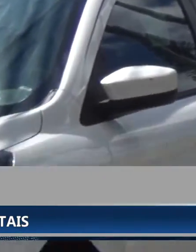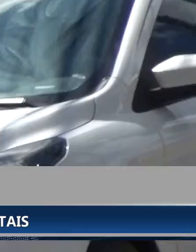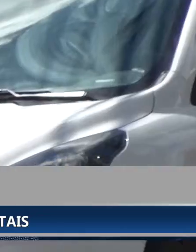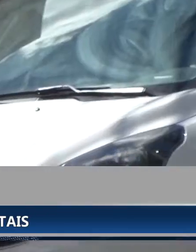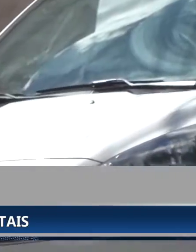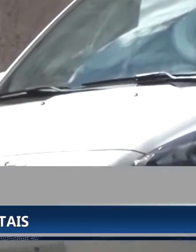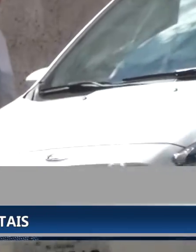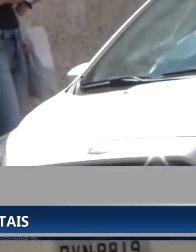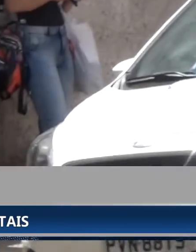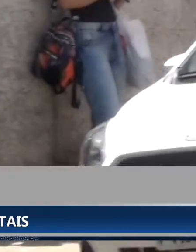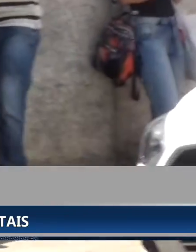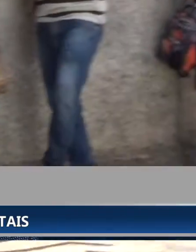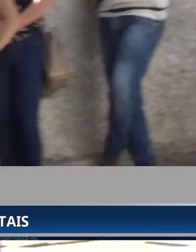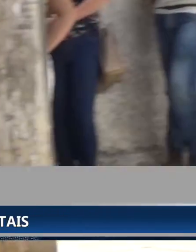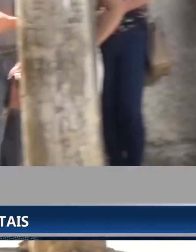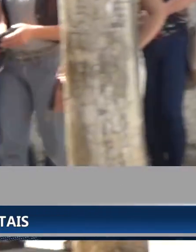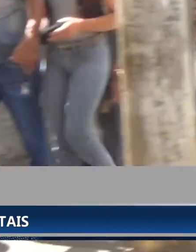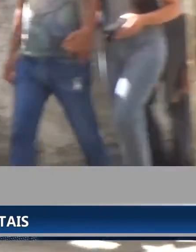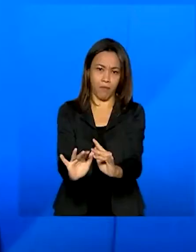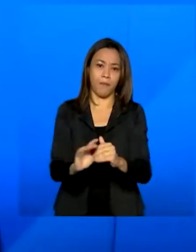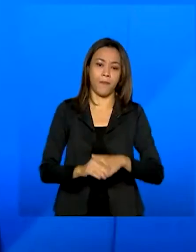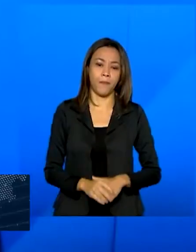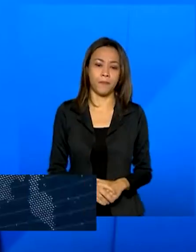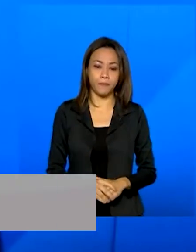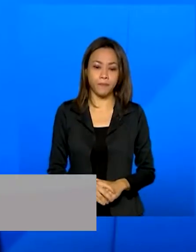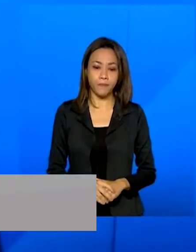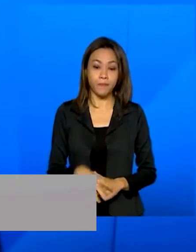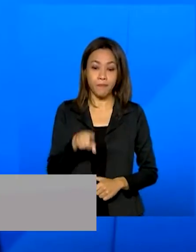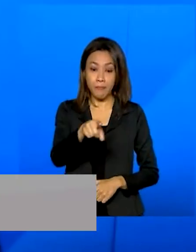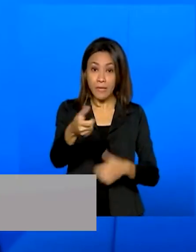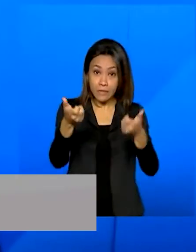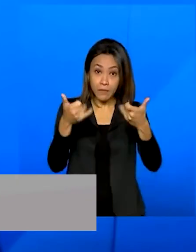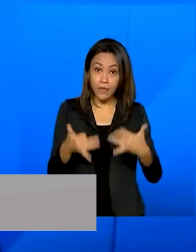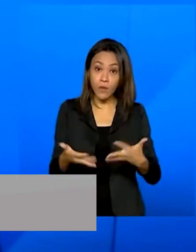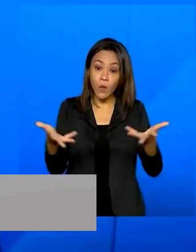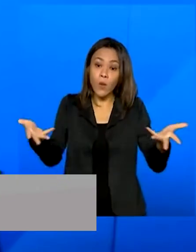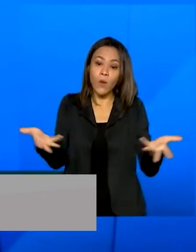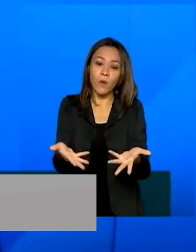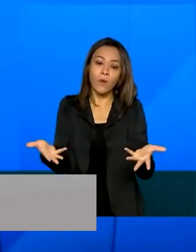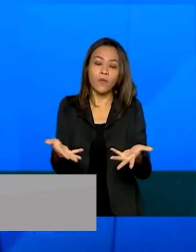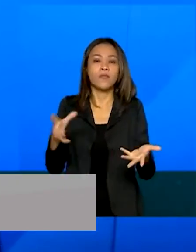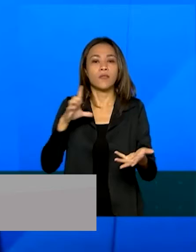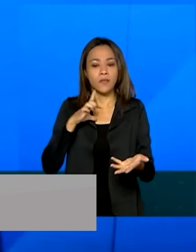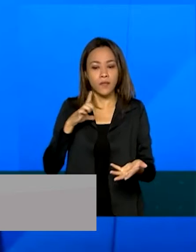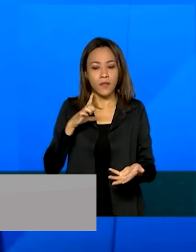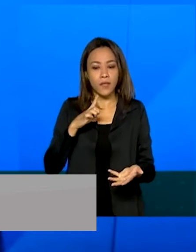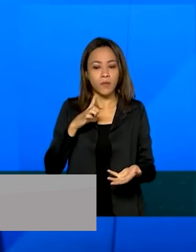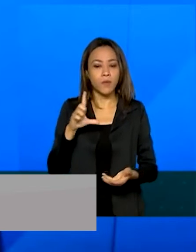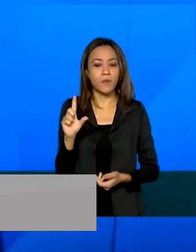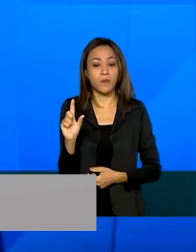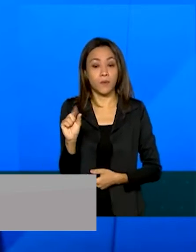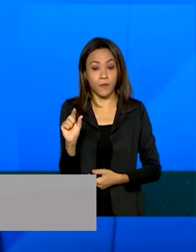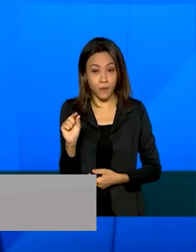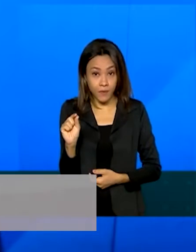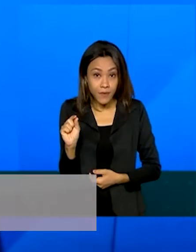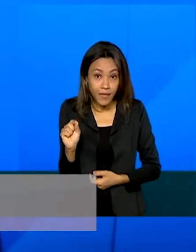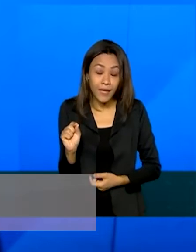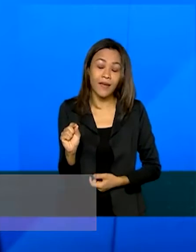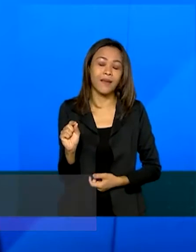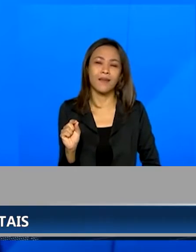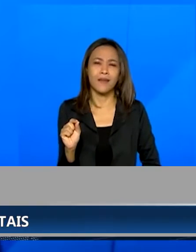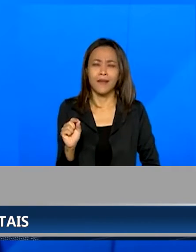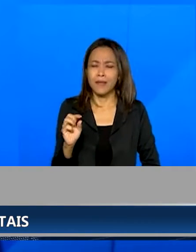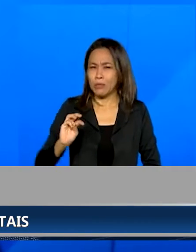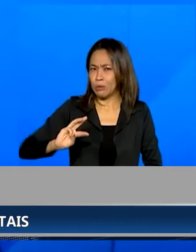que tentavam desbloquear o caixa tem hoje nós já temos mais do triplo da